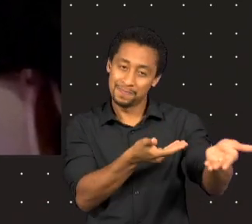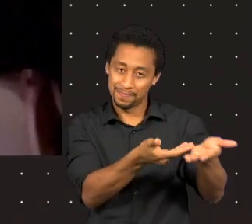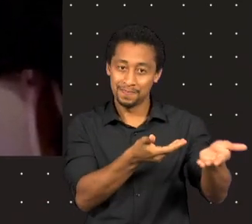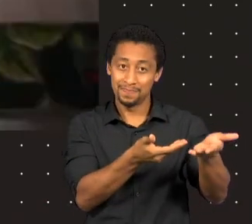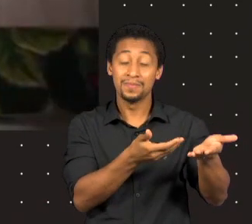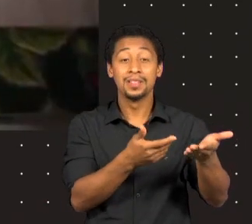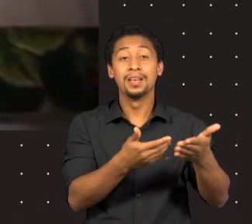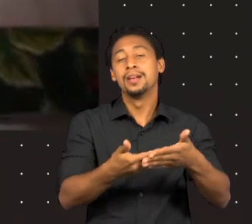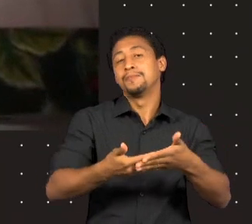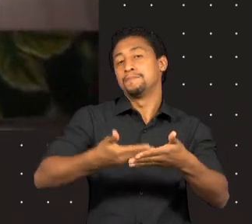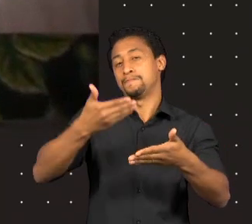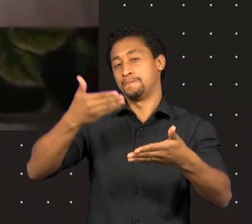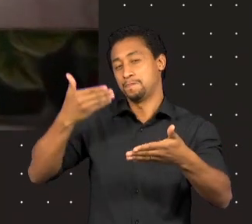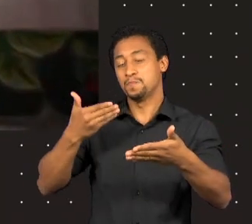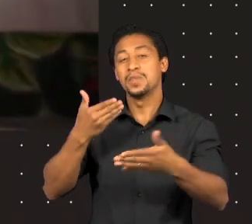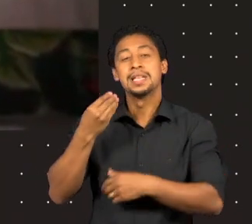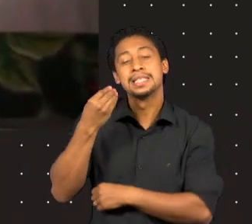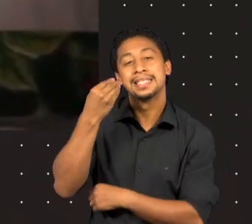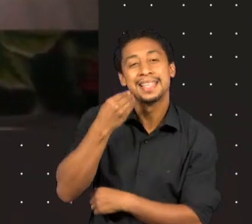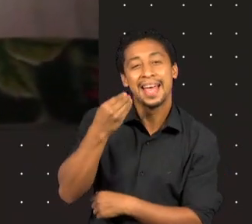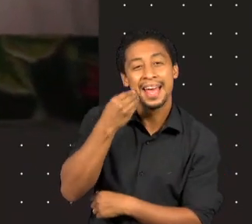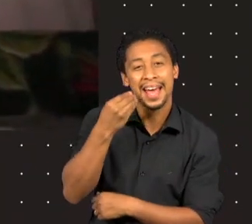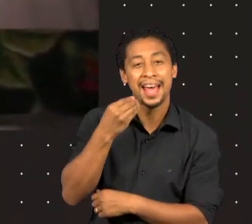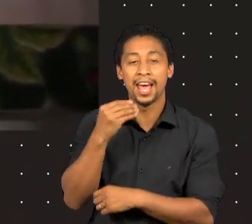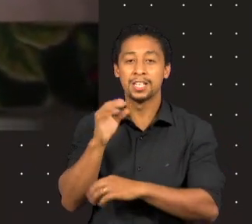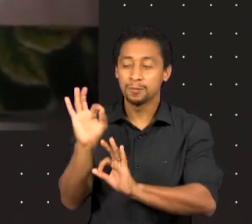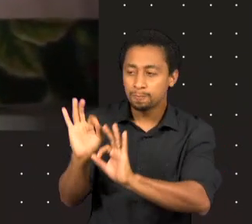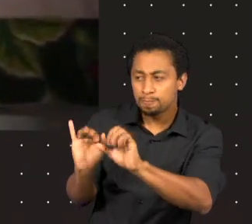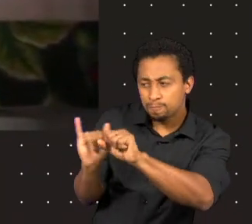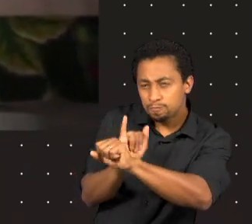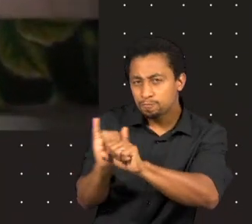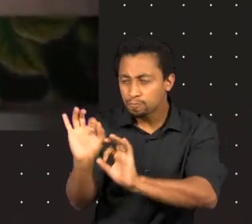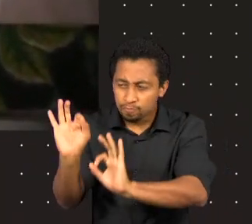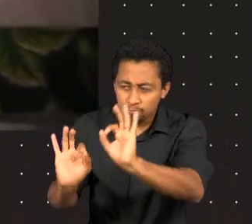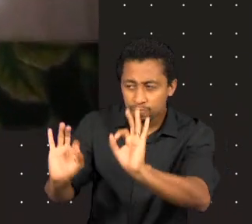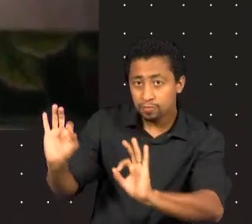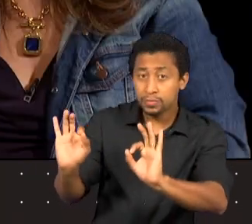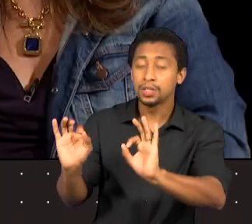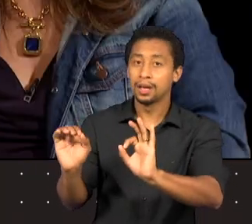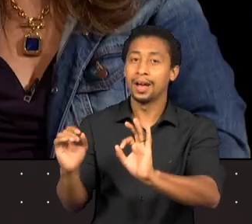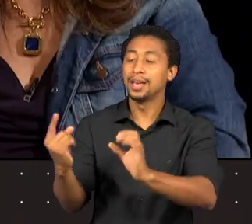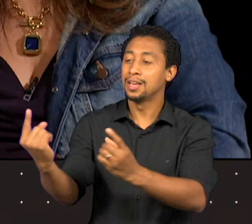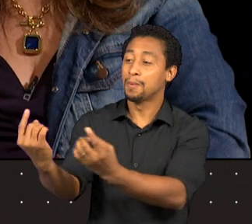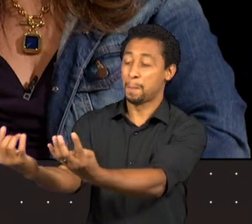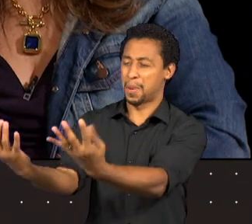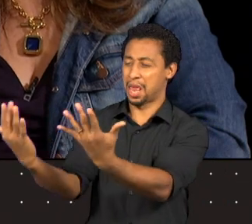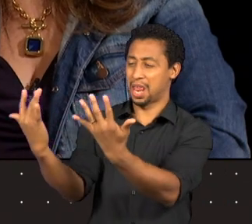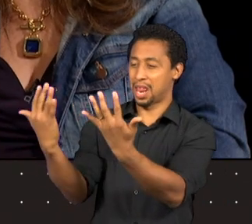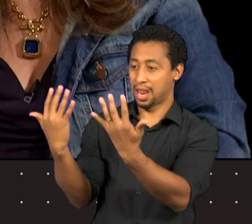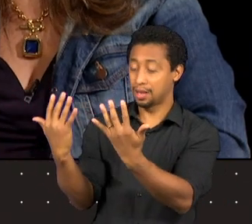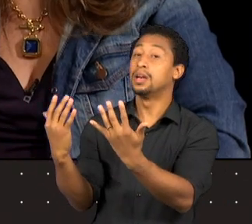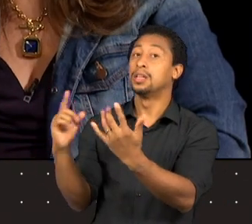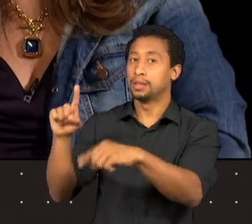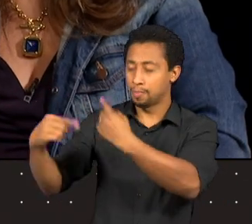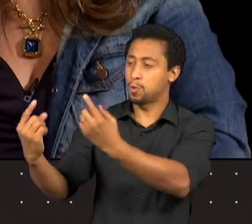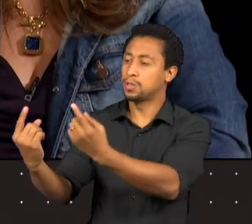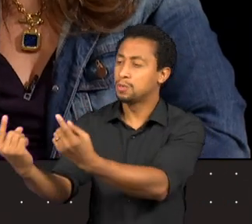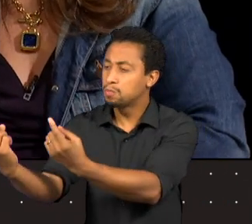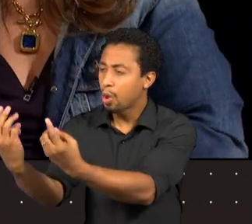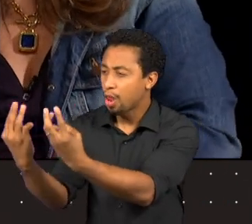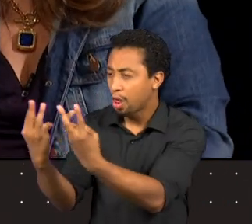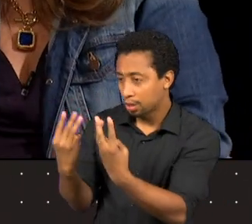teste, fui afinando, no final tinha 2 pessoas, tal, uma coisa meio chata